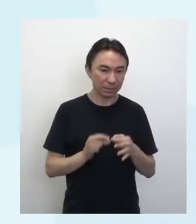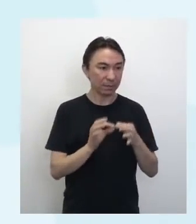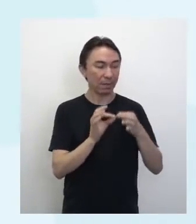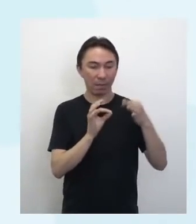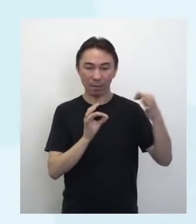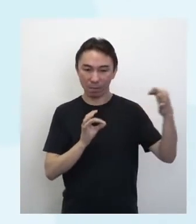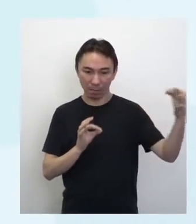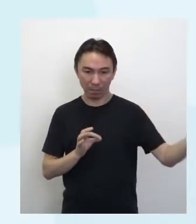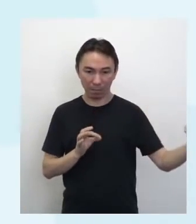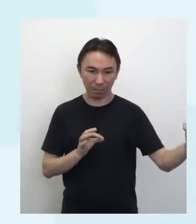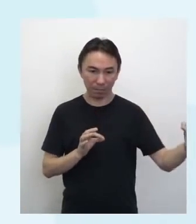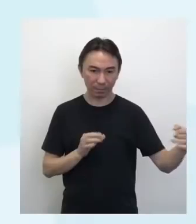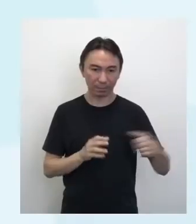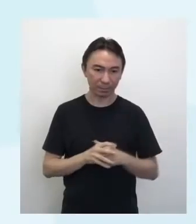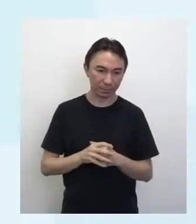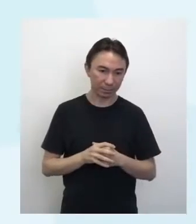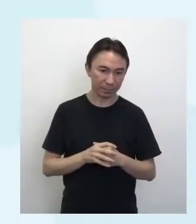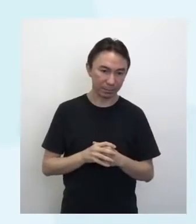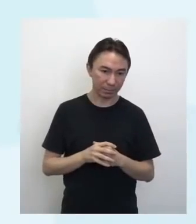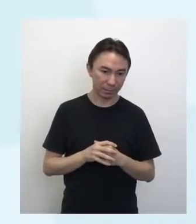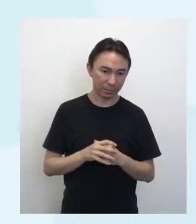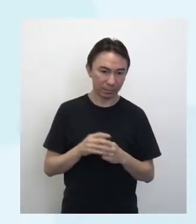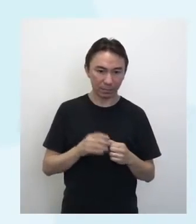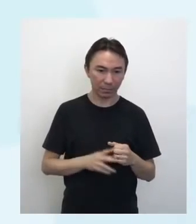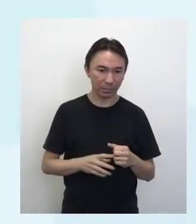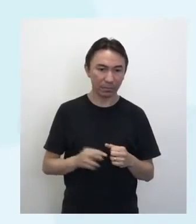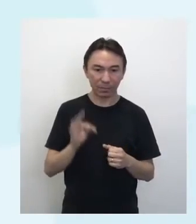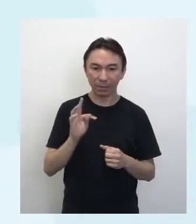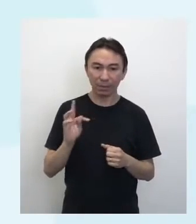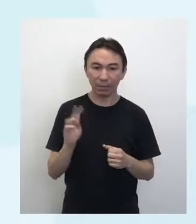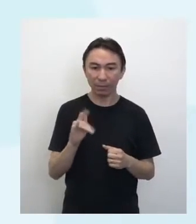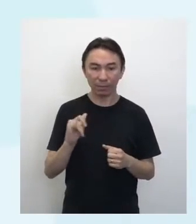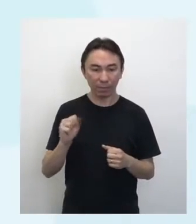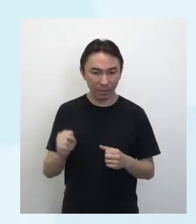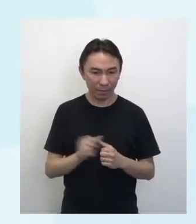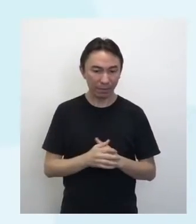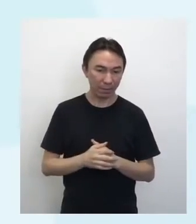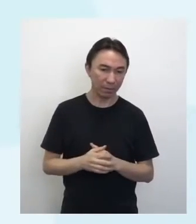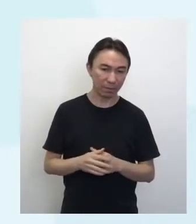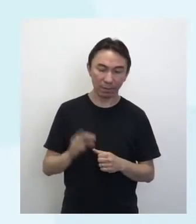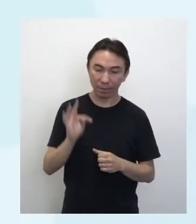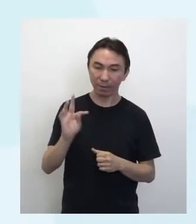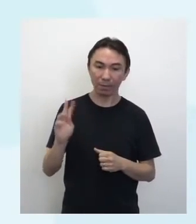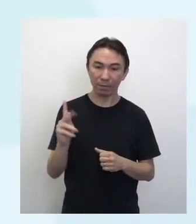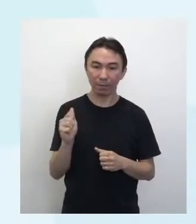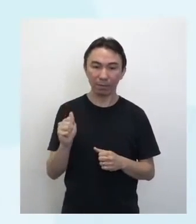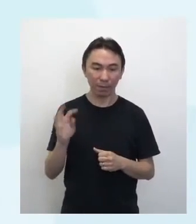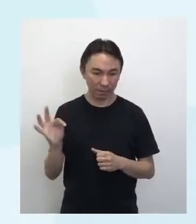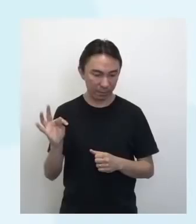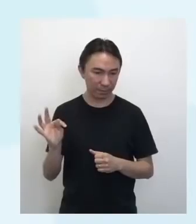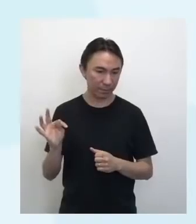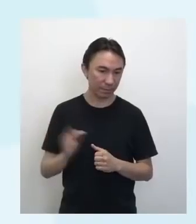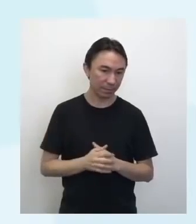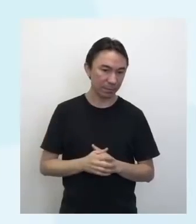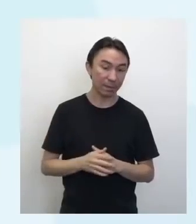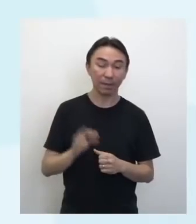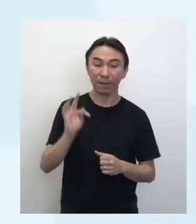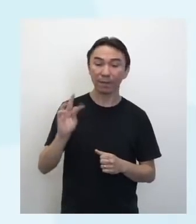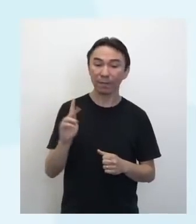louças os homens de novo ok às vezes vez that this